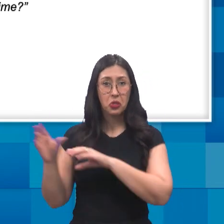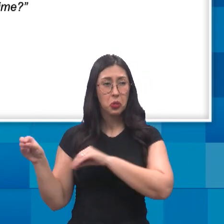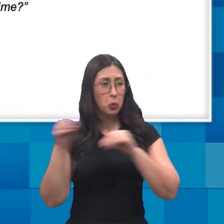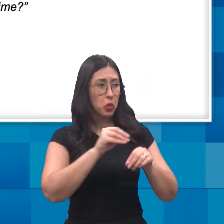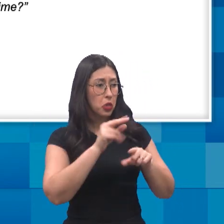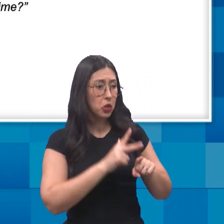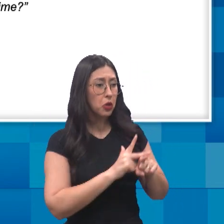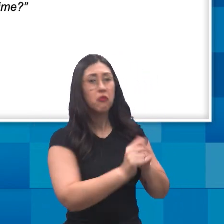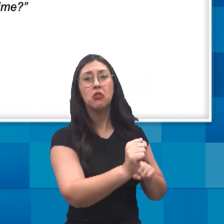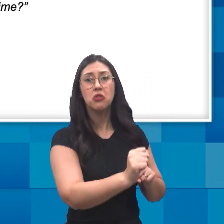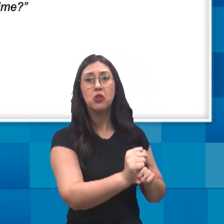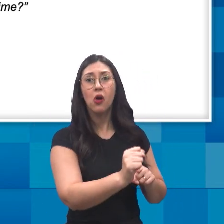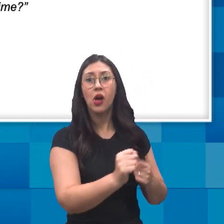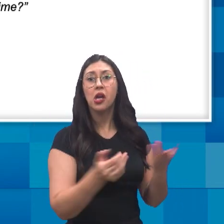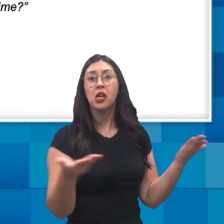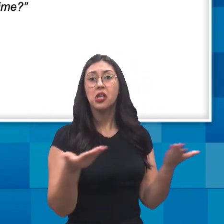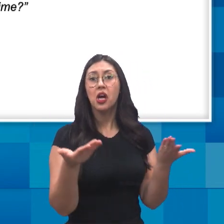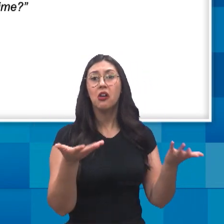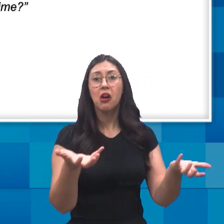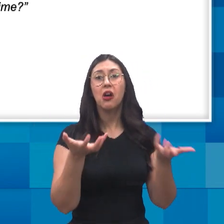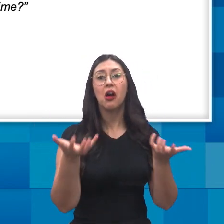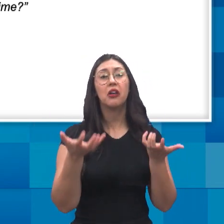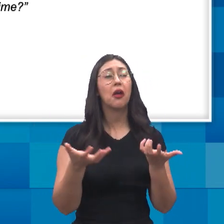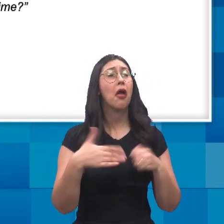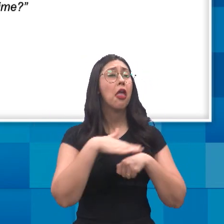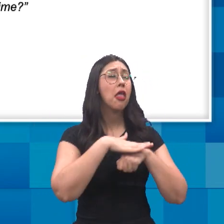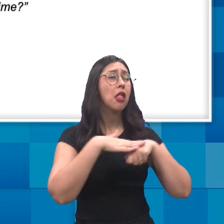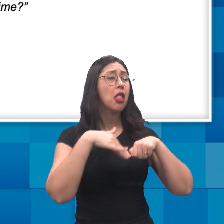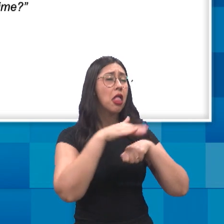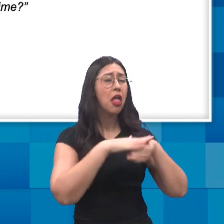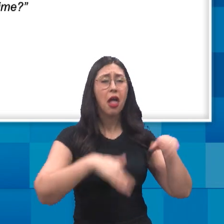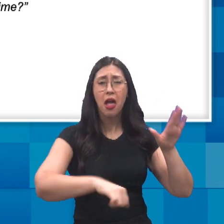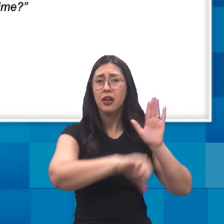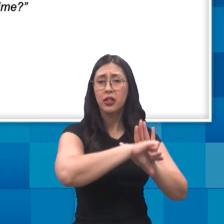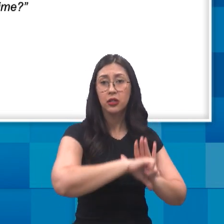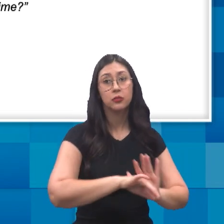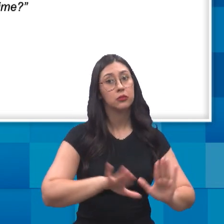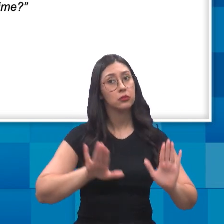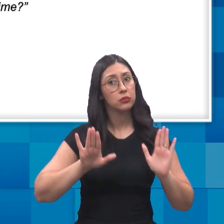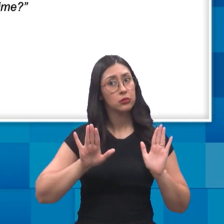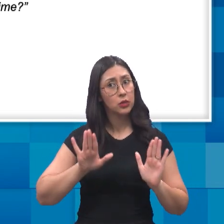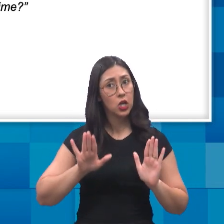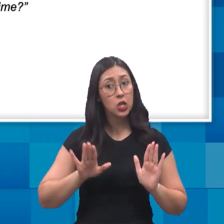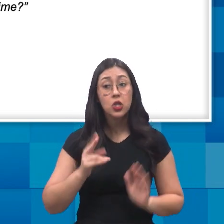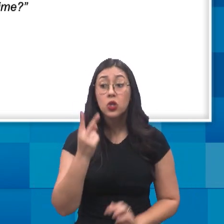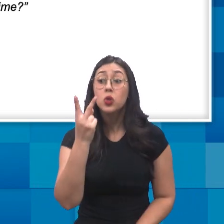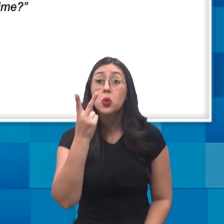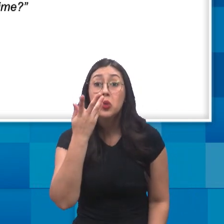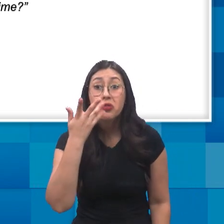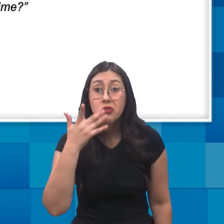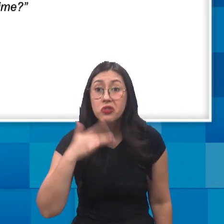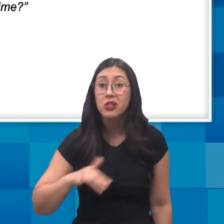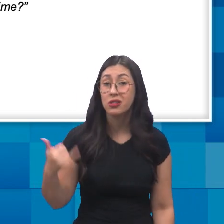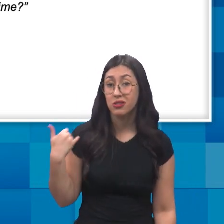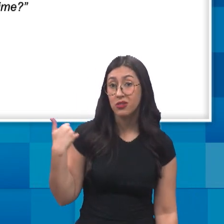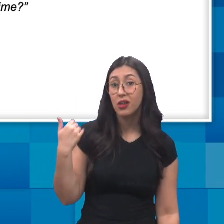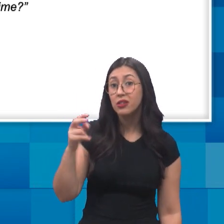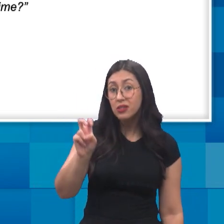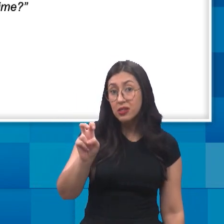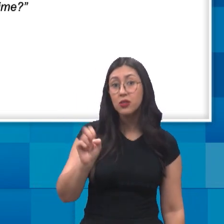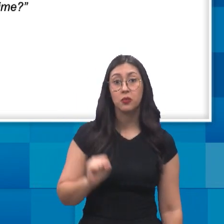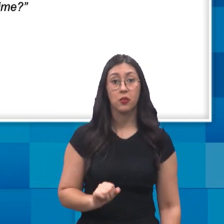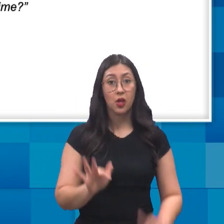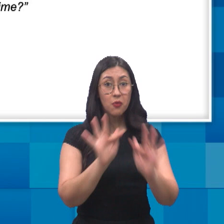elegeu aqui e agora quer passar pano para um crime. Relembro que são 2 crianças de 5 anos. Outra